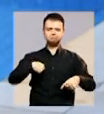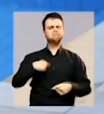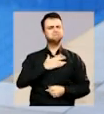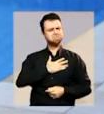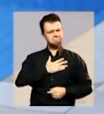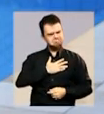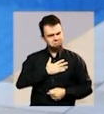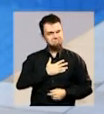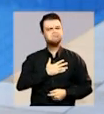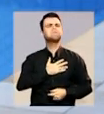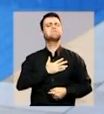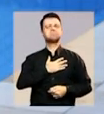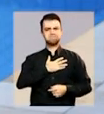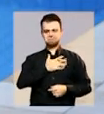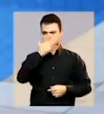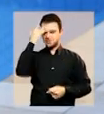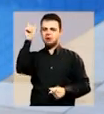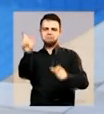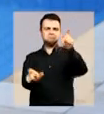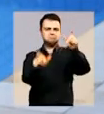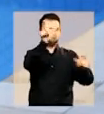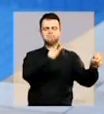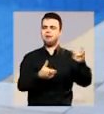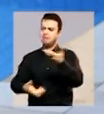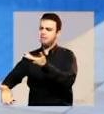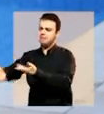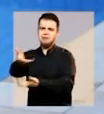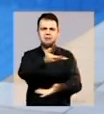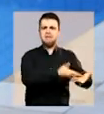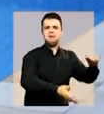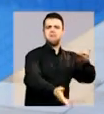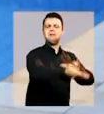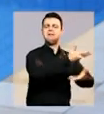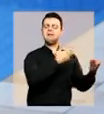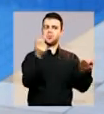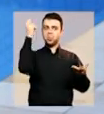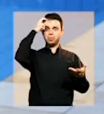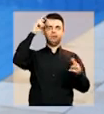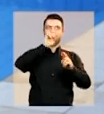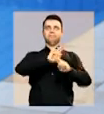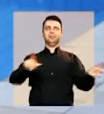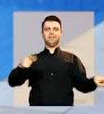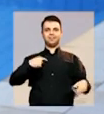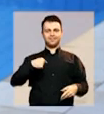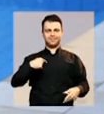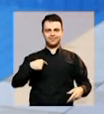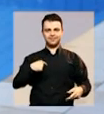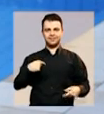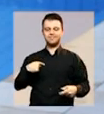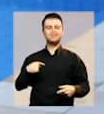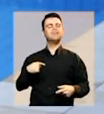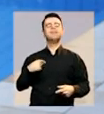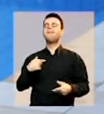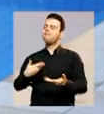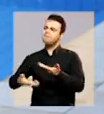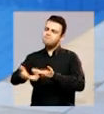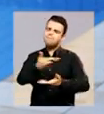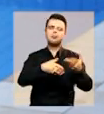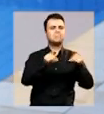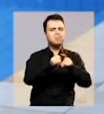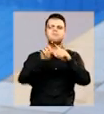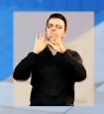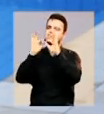de aprender a conviver com pessoas de uma cultura completamente diferente, com outras famílias